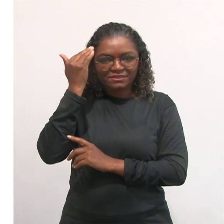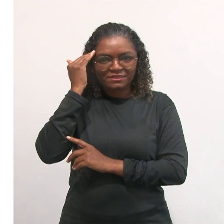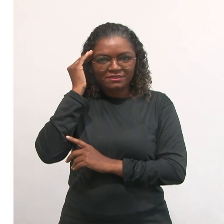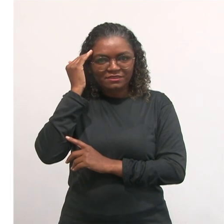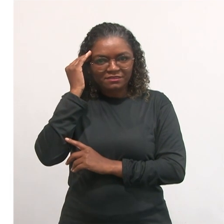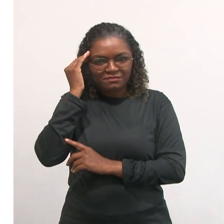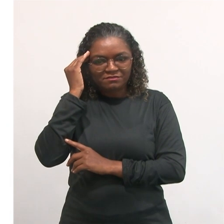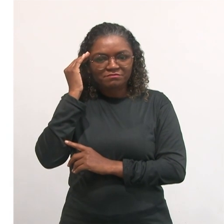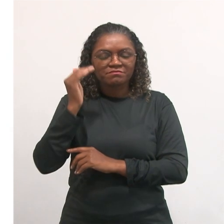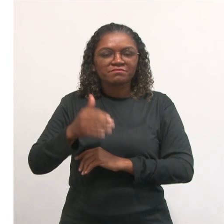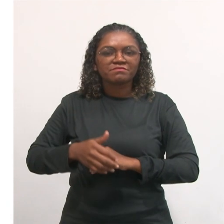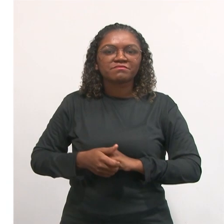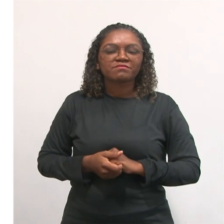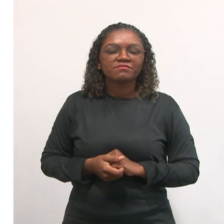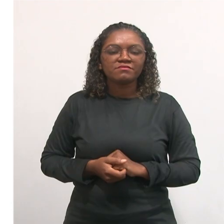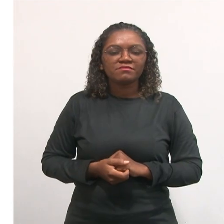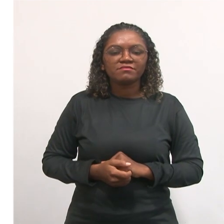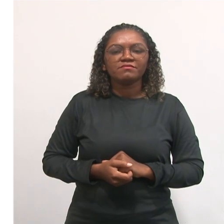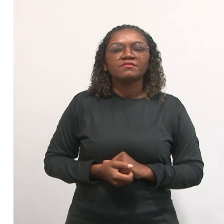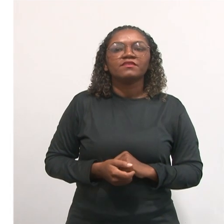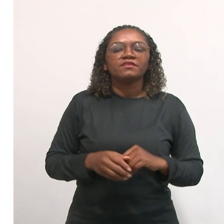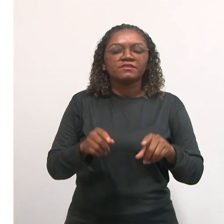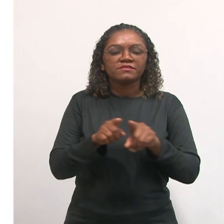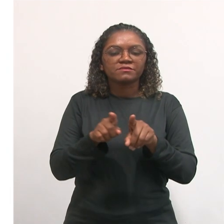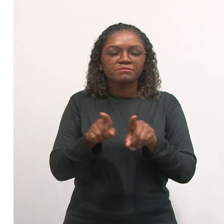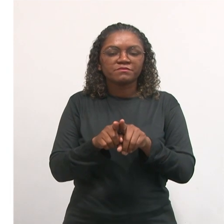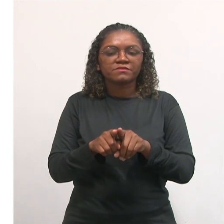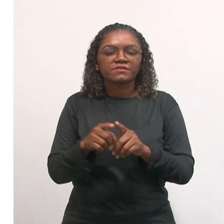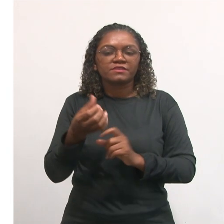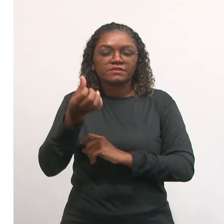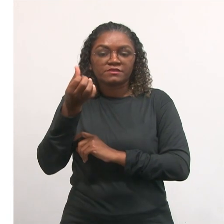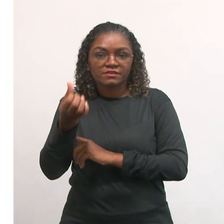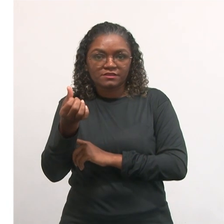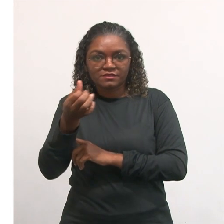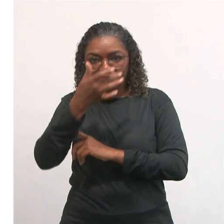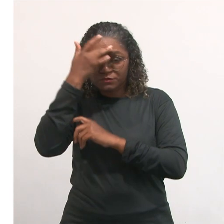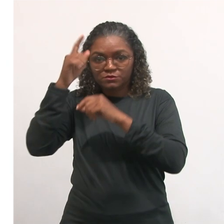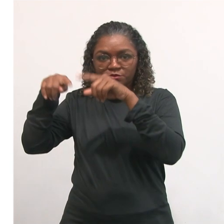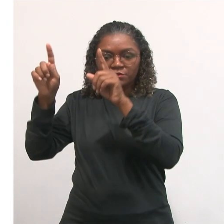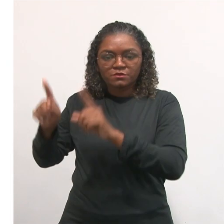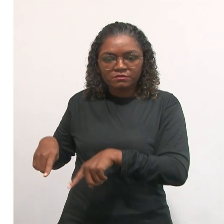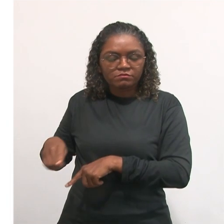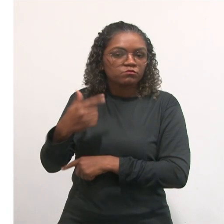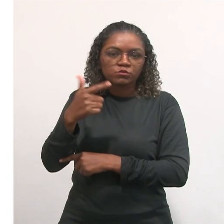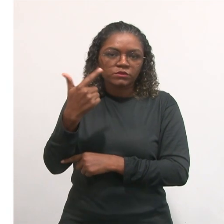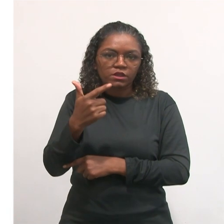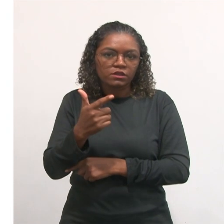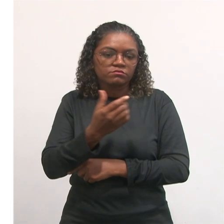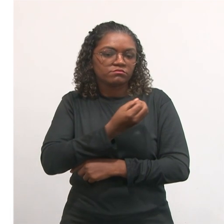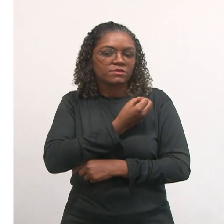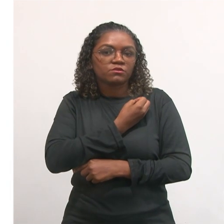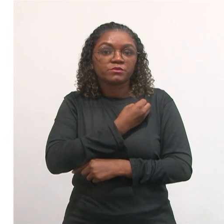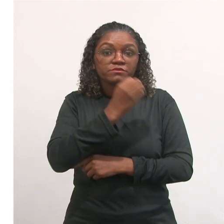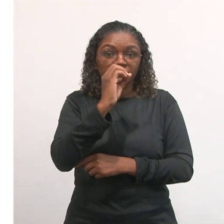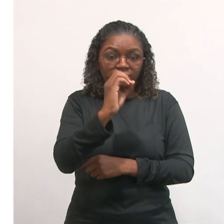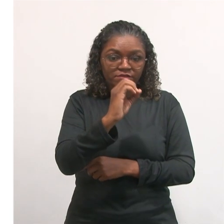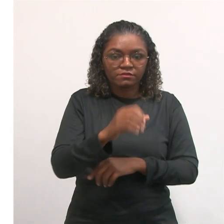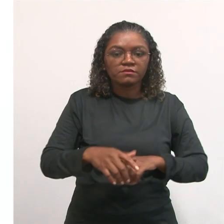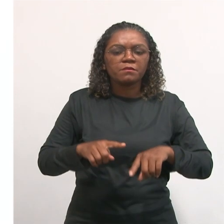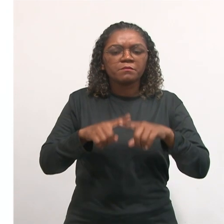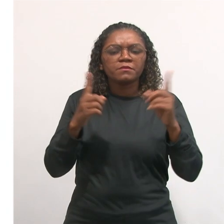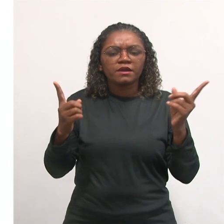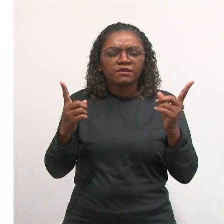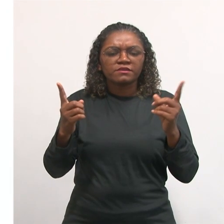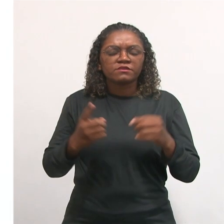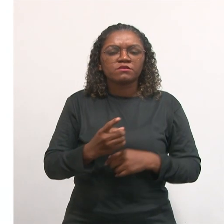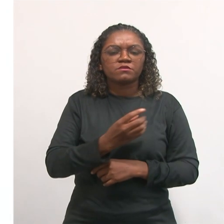tramitando ou realizando? Então a quantidade de frequência, a frequência é 6. 6 servidores não tem nenhum processo. Então, por exemplo, ó, com 4